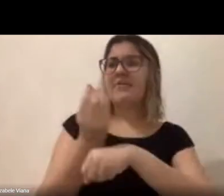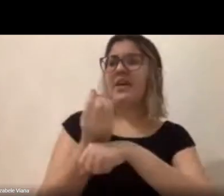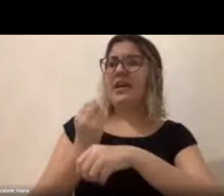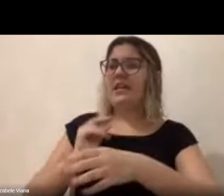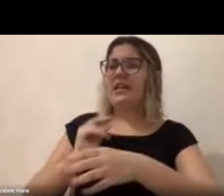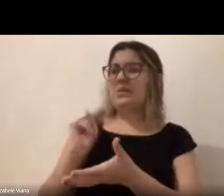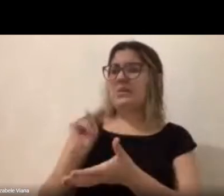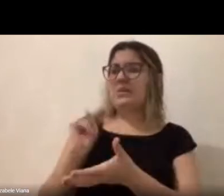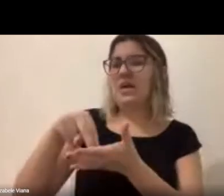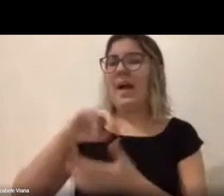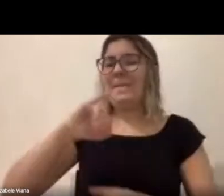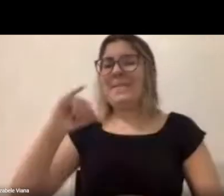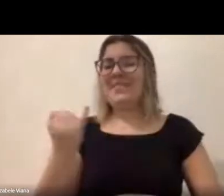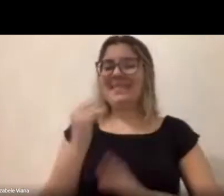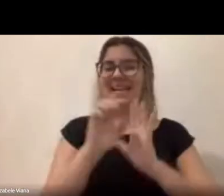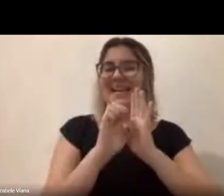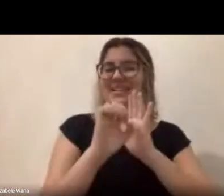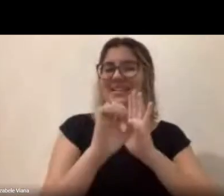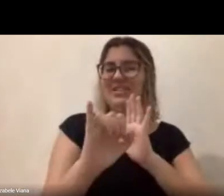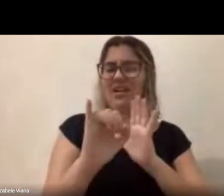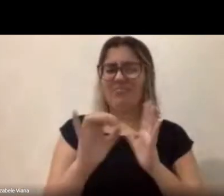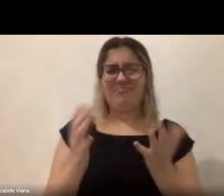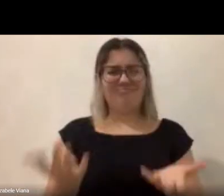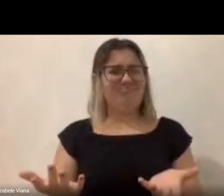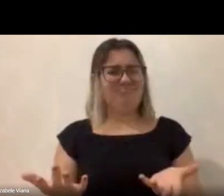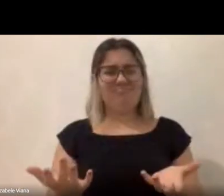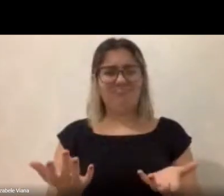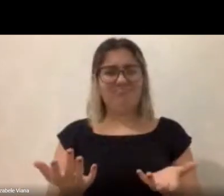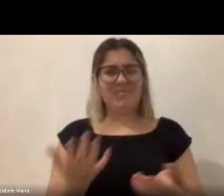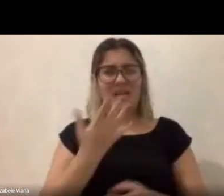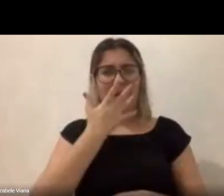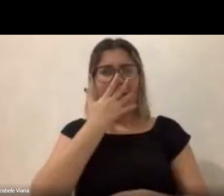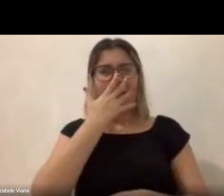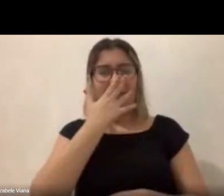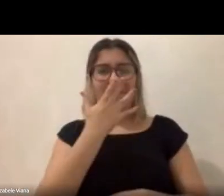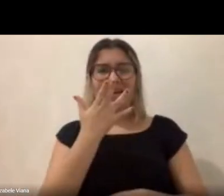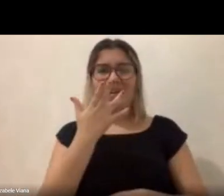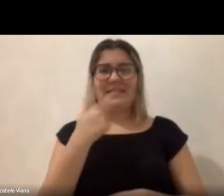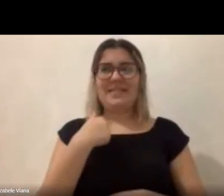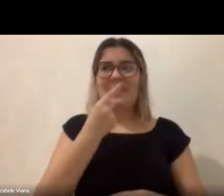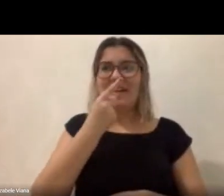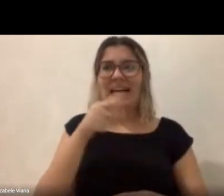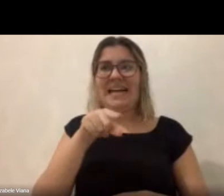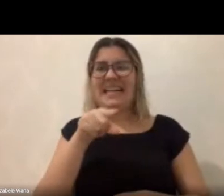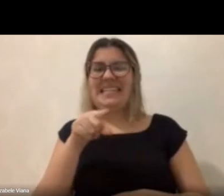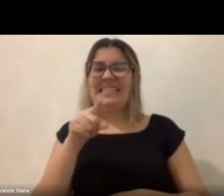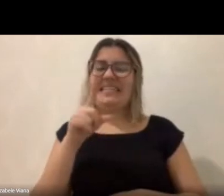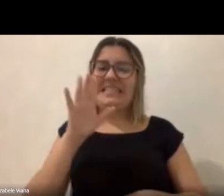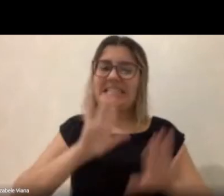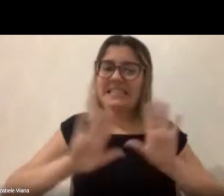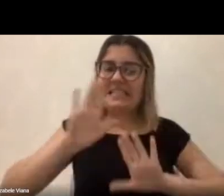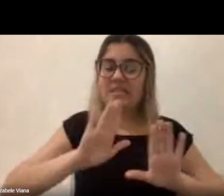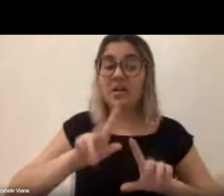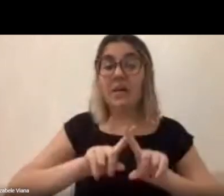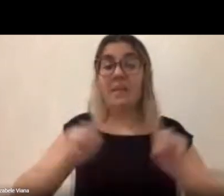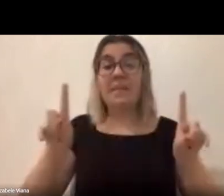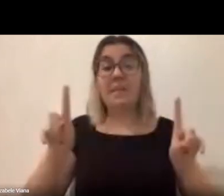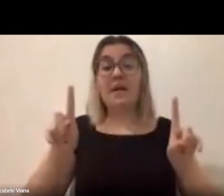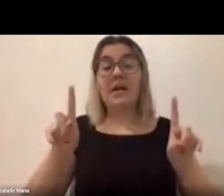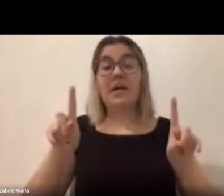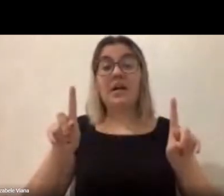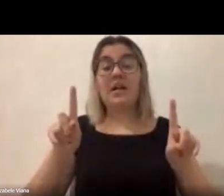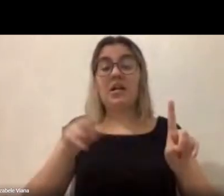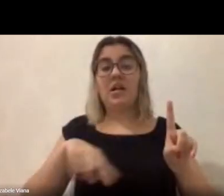Então, até escorregadio a gente falar disso, porque a gente pode ser capturado e as pessoas entenderem que a